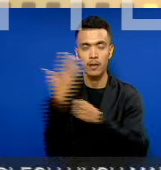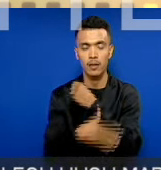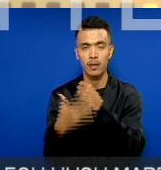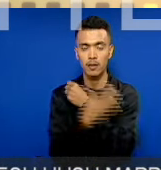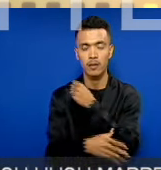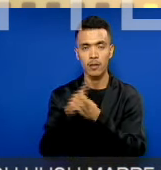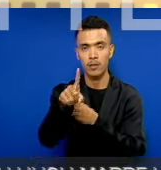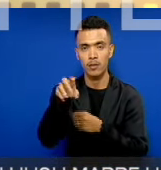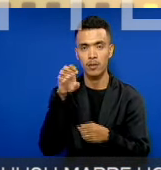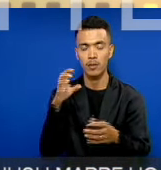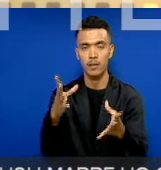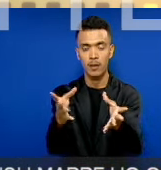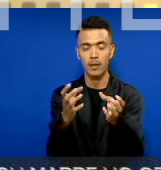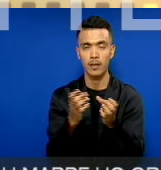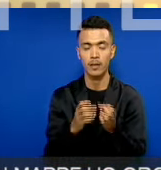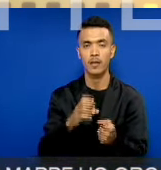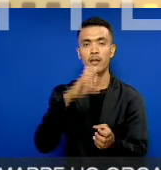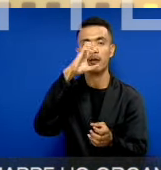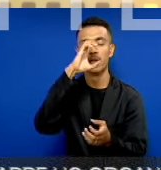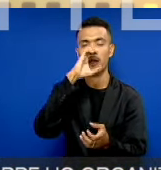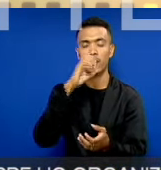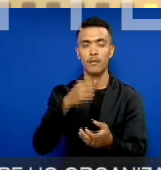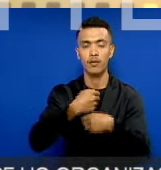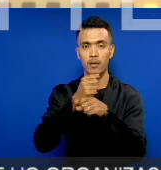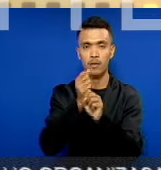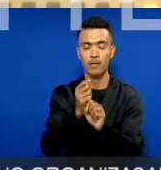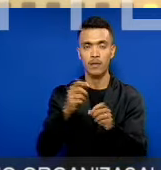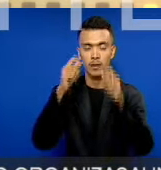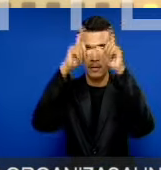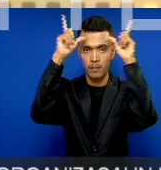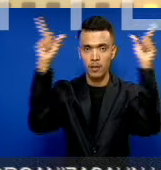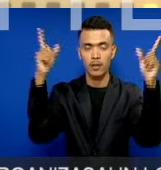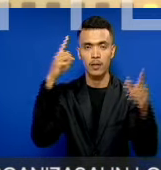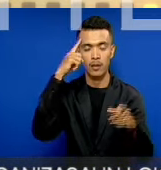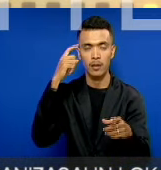Hakarak liu Hemu Kafé Timor-Leste também considera e a qualidade as liu e a mundo.